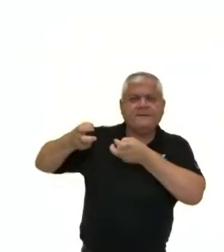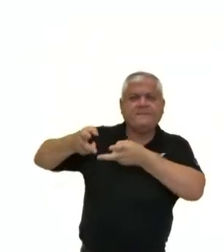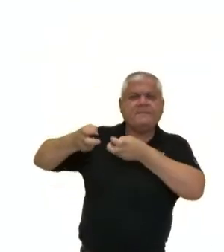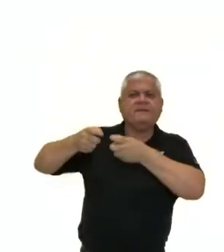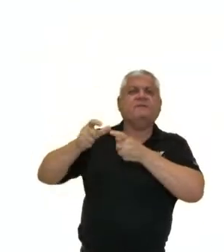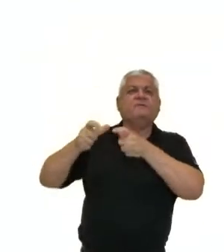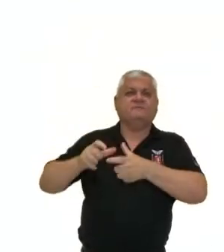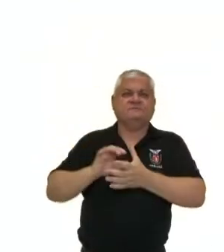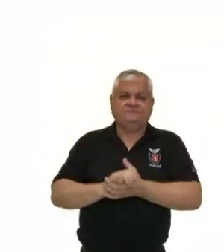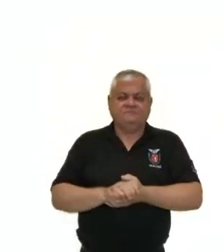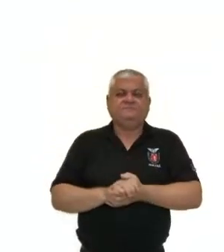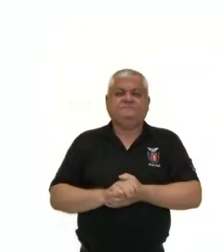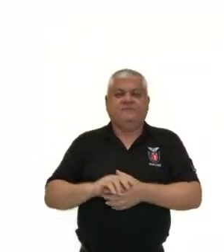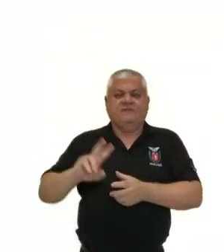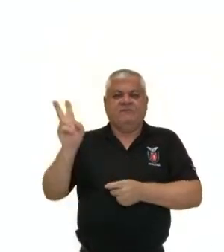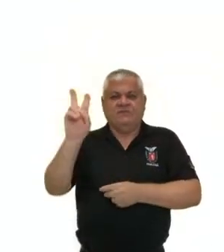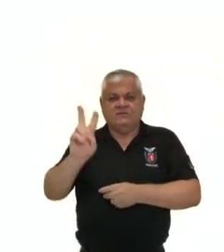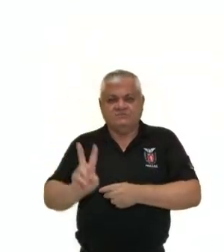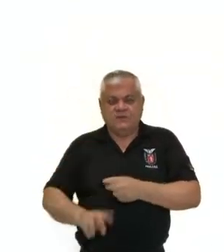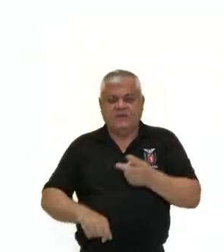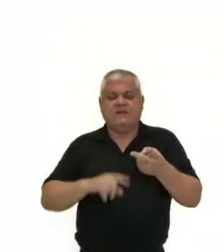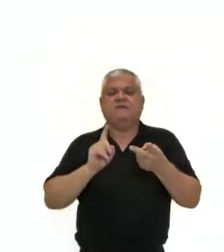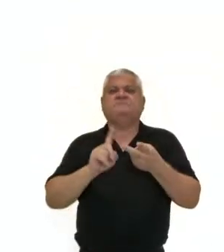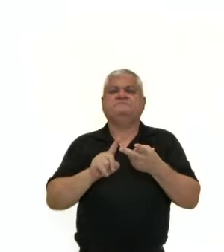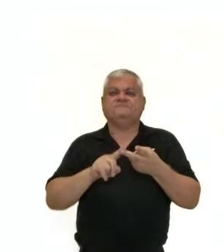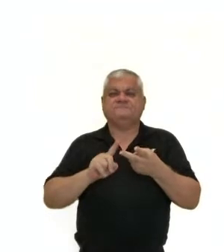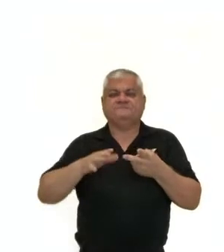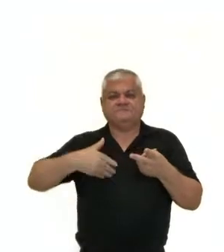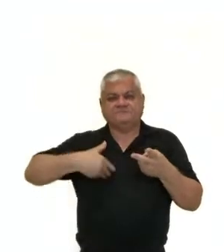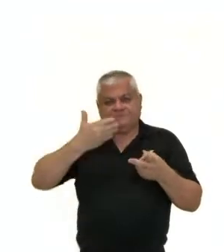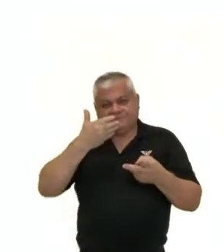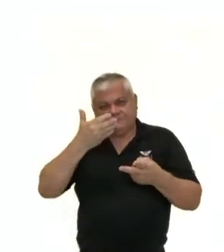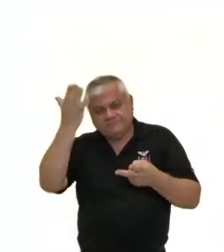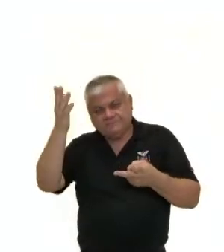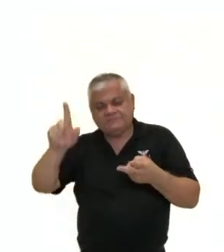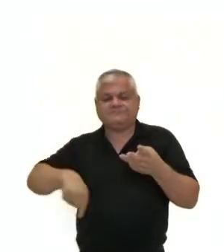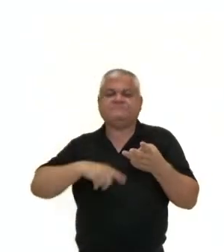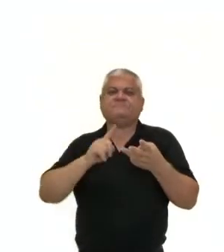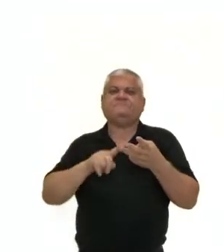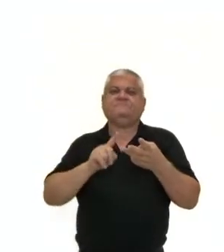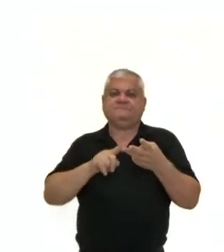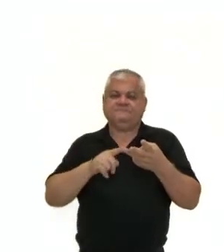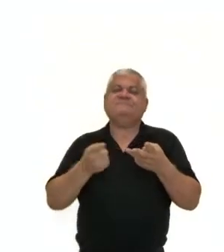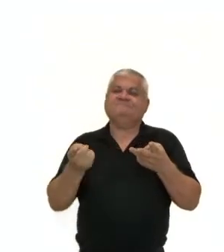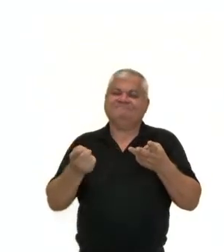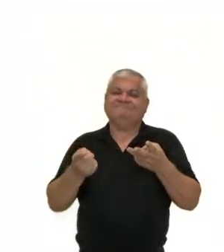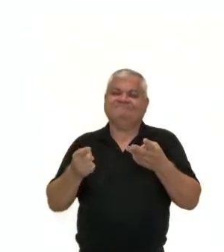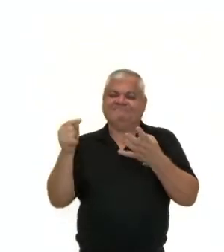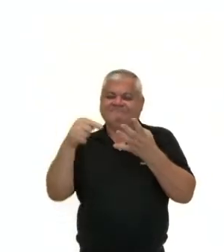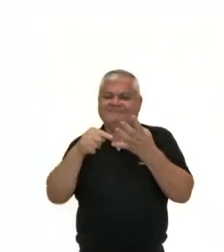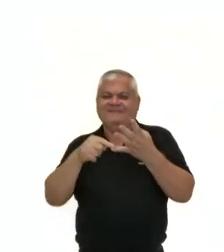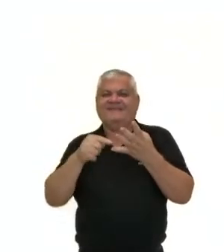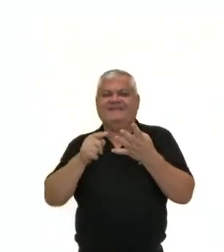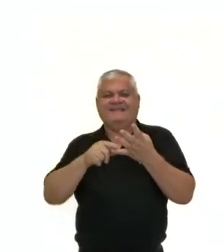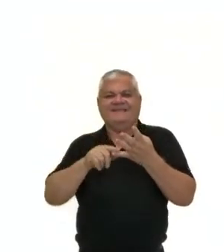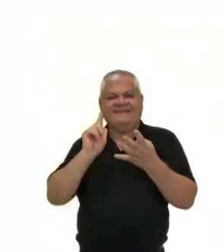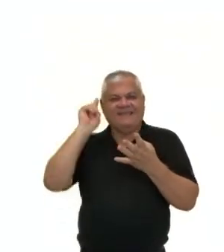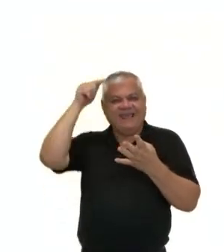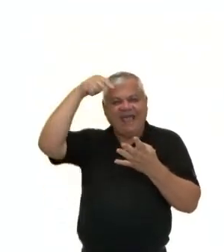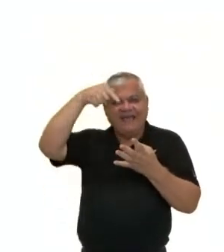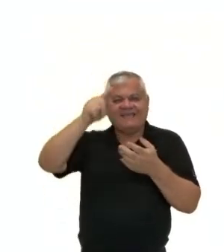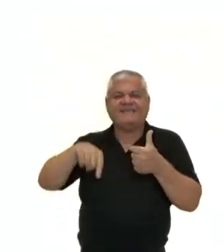seriam Venezuela nos Emirados Árabes Unidos Arábia Saudita o Iraque